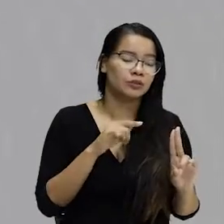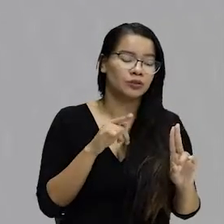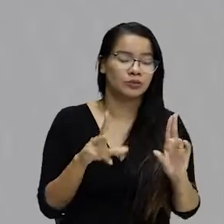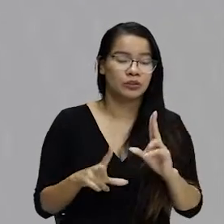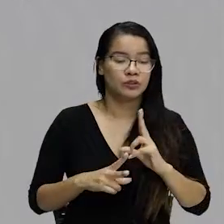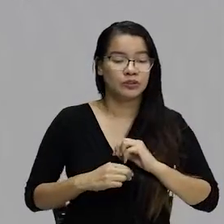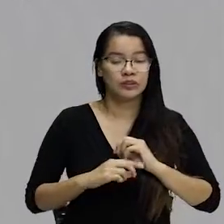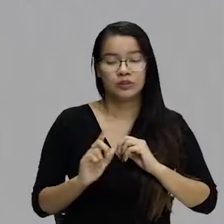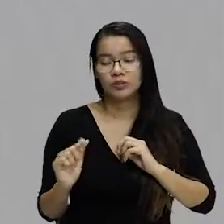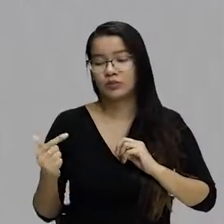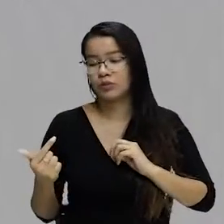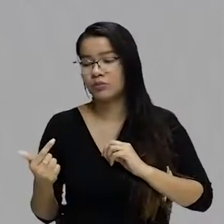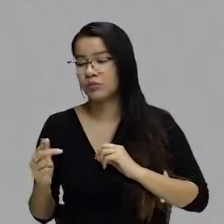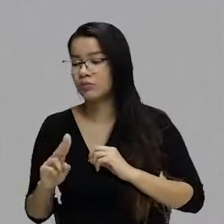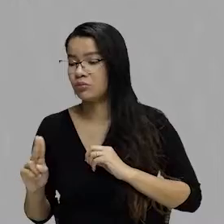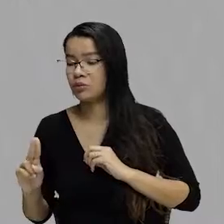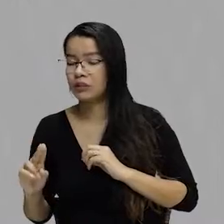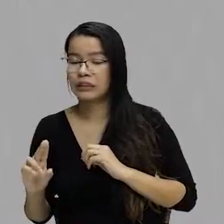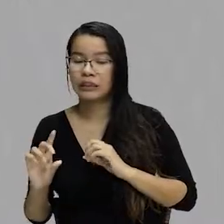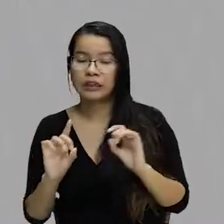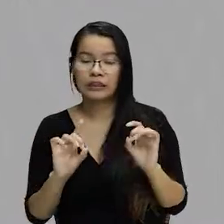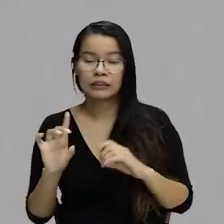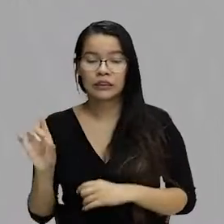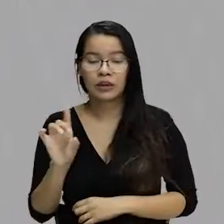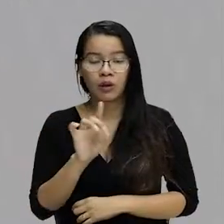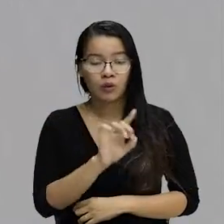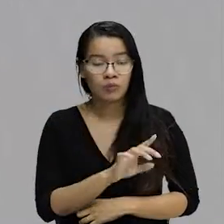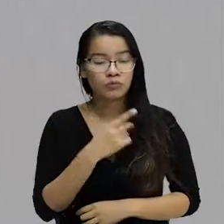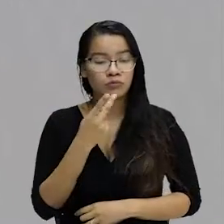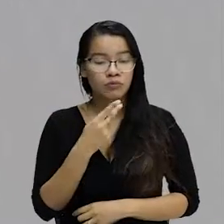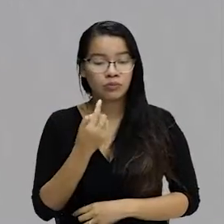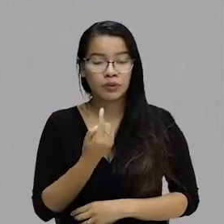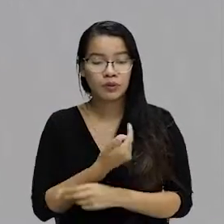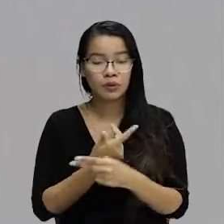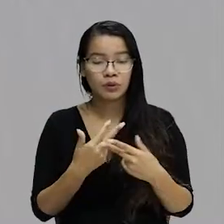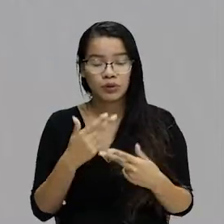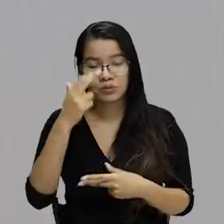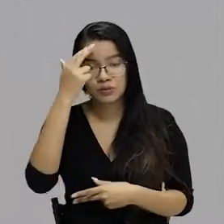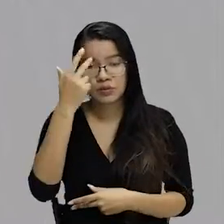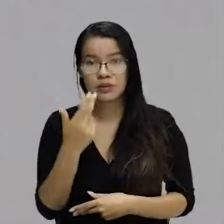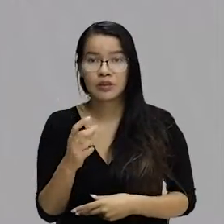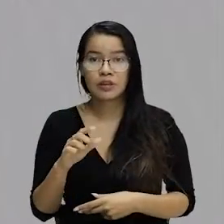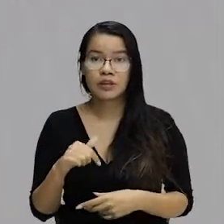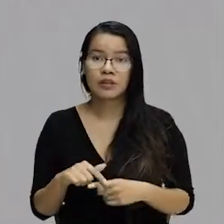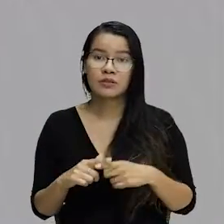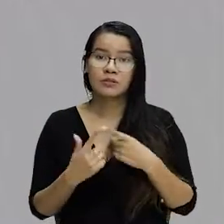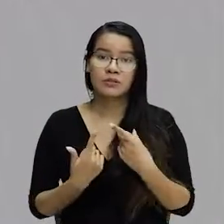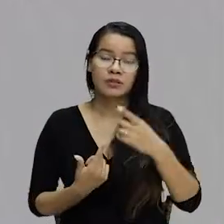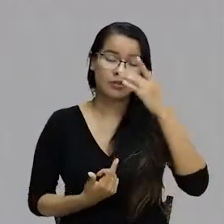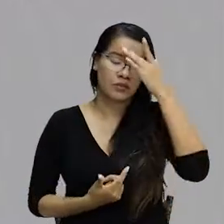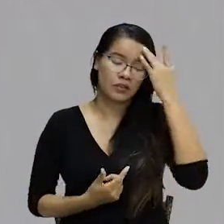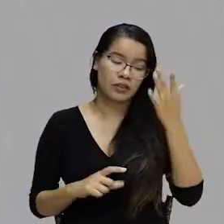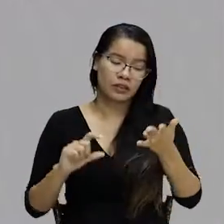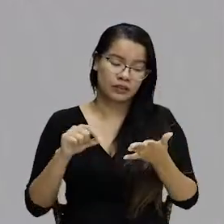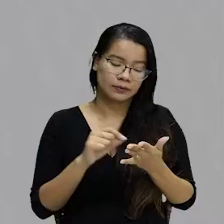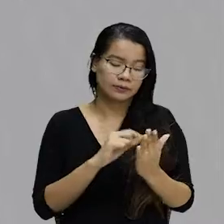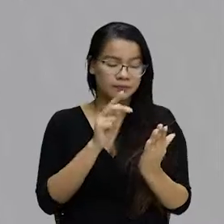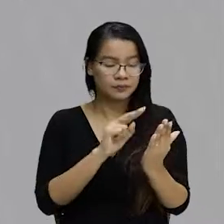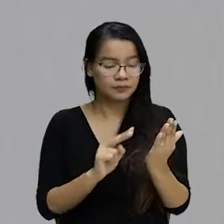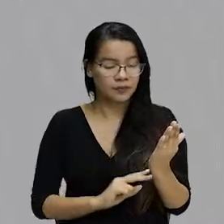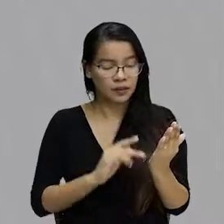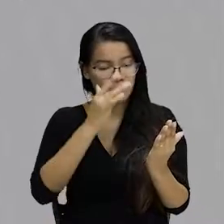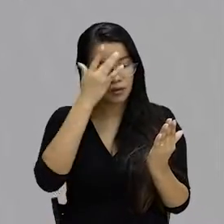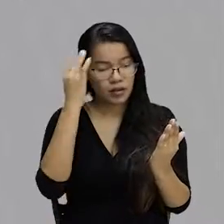cada um fala uma coisa específica. Para algumas pessoas que leem, não sei se é o caso de vocês, mas o meu é assim, eu vou lendo, ou então alguém vai